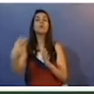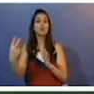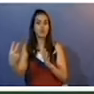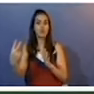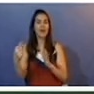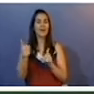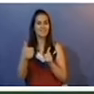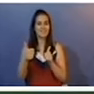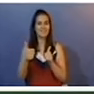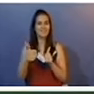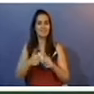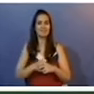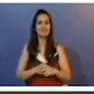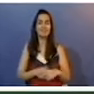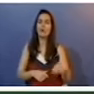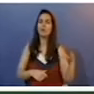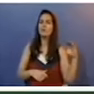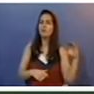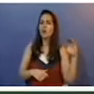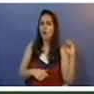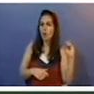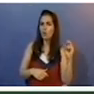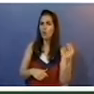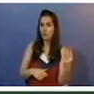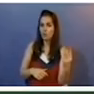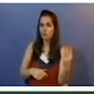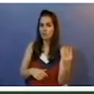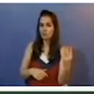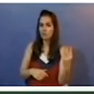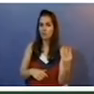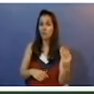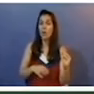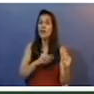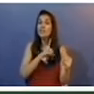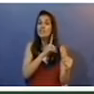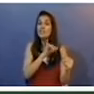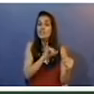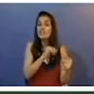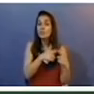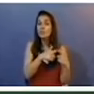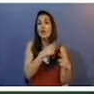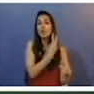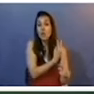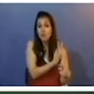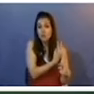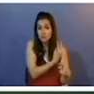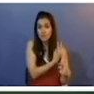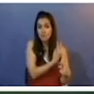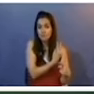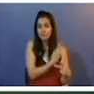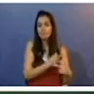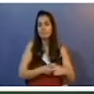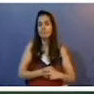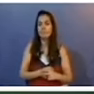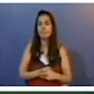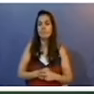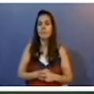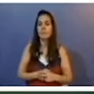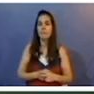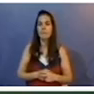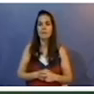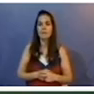exemplo, CO2, eu tenho 2 oxigênios, o prefixo é di. Então, fica dióxido